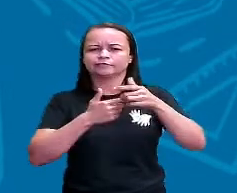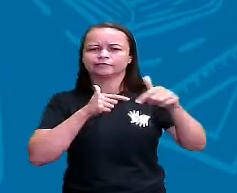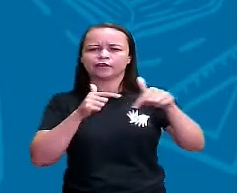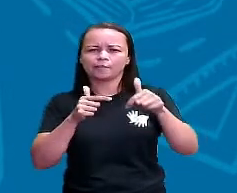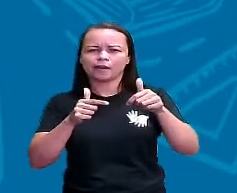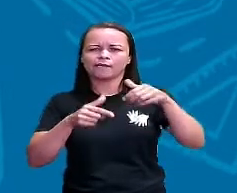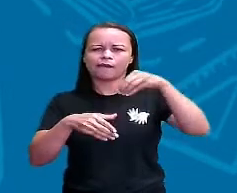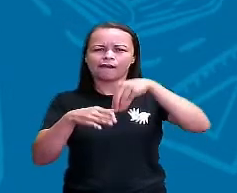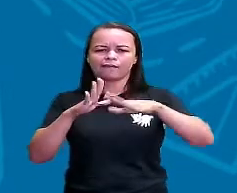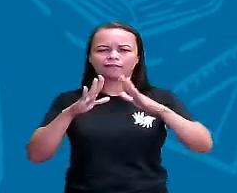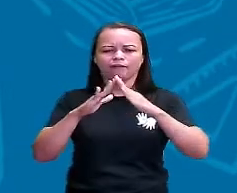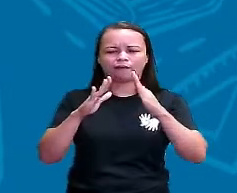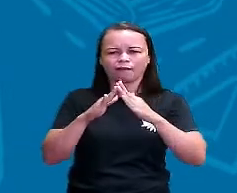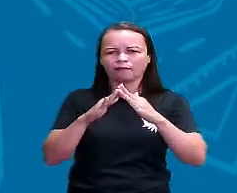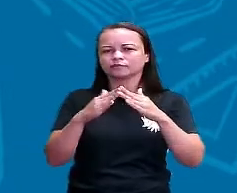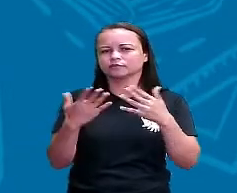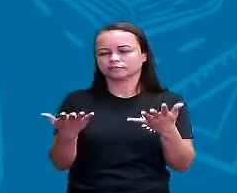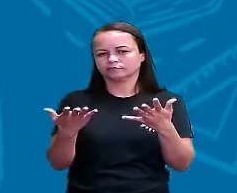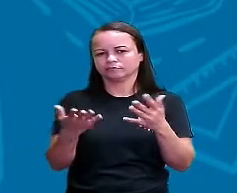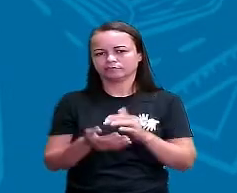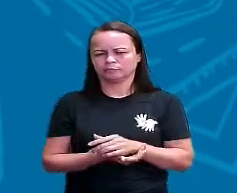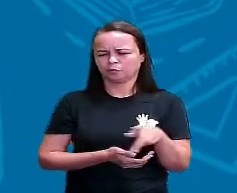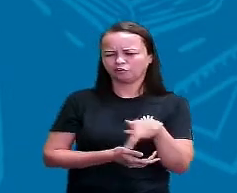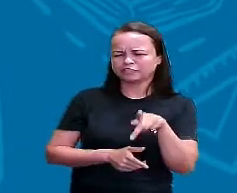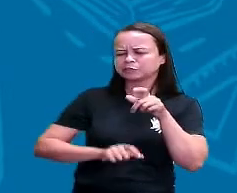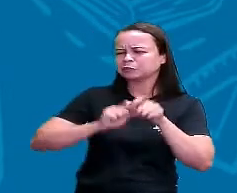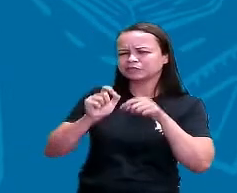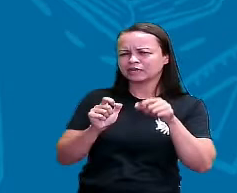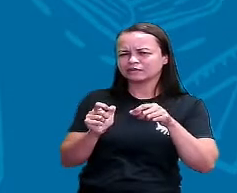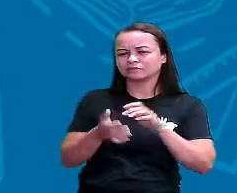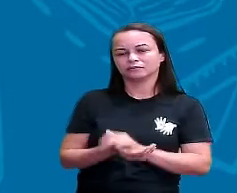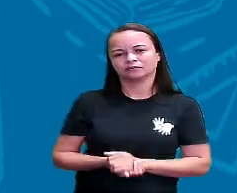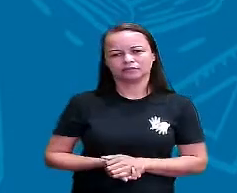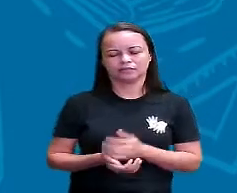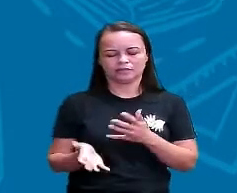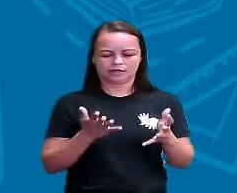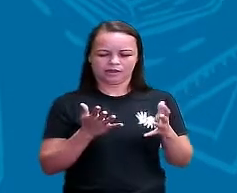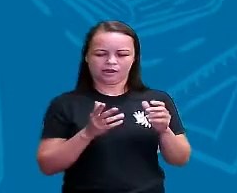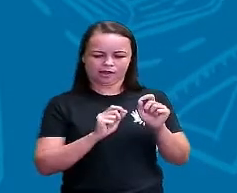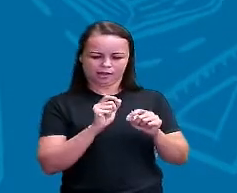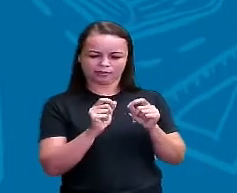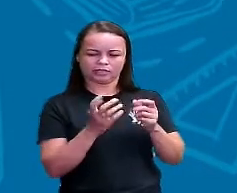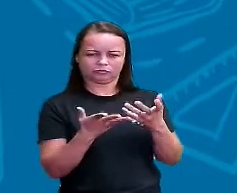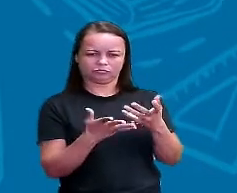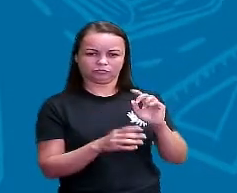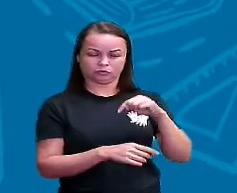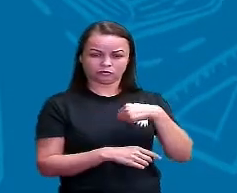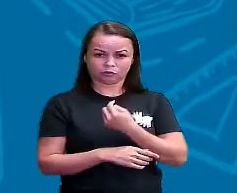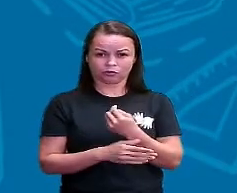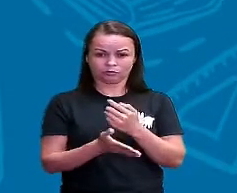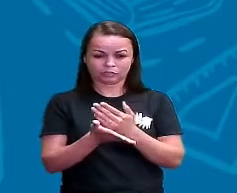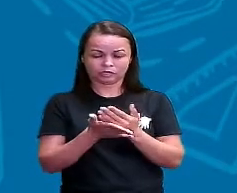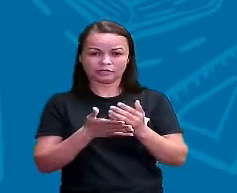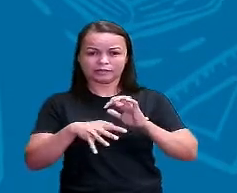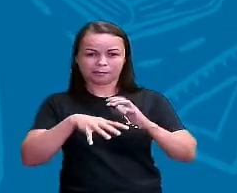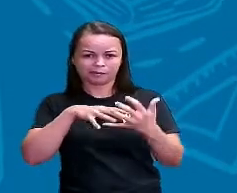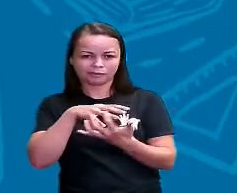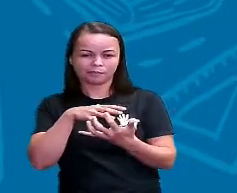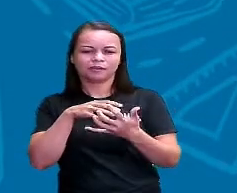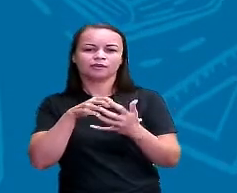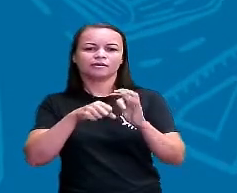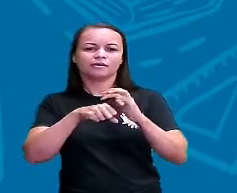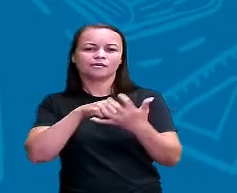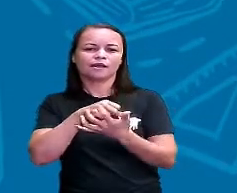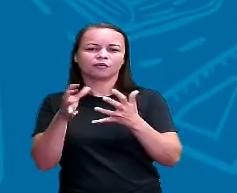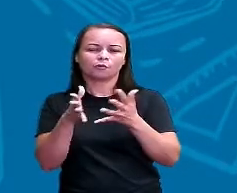pandemia, muitas pessoas passaram a trabalhar de casa, né? Nós, professores, trabalhamos muito de casa para vocês. Então,